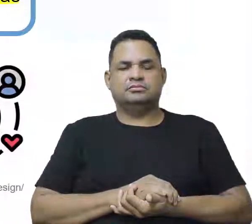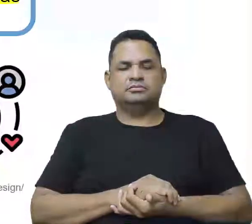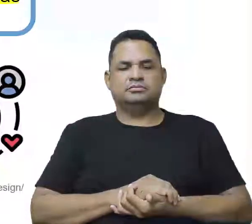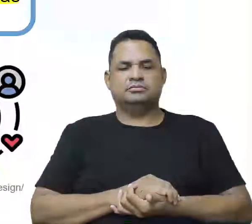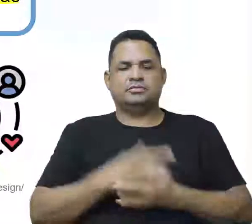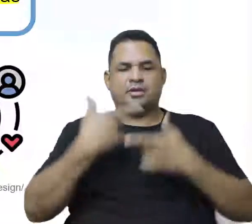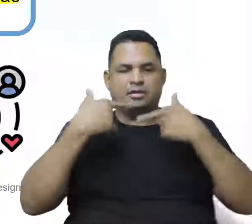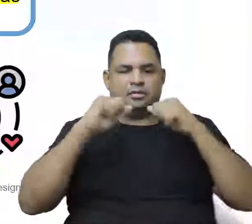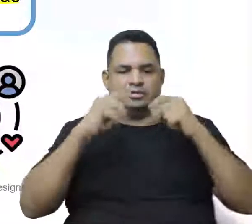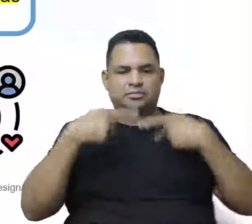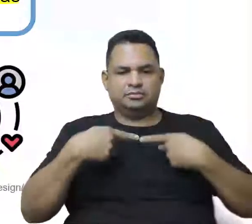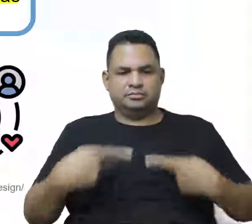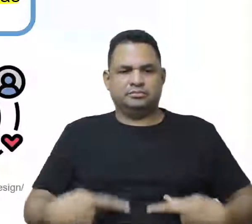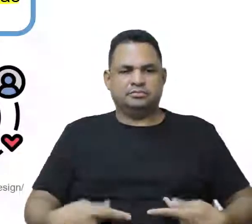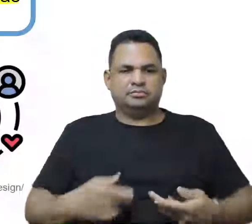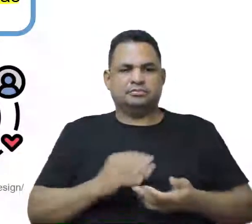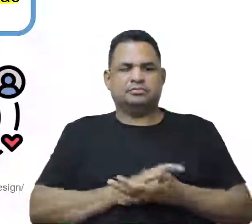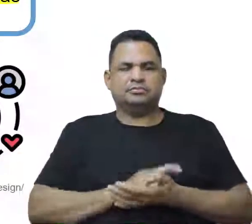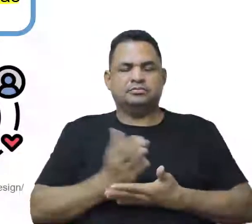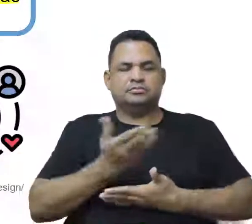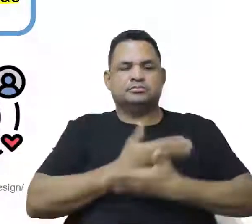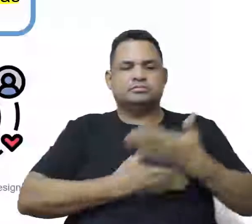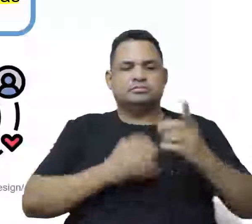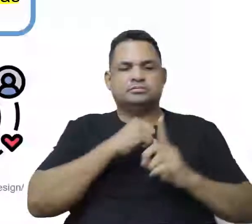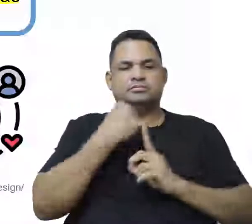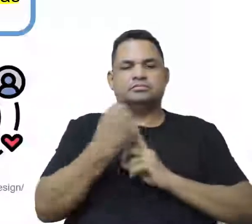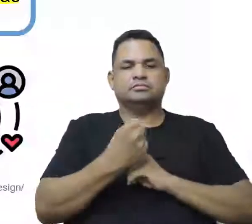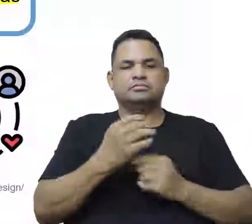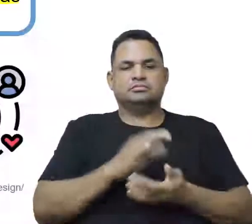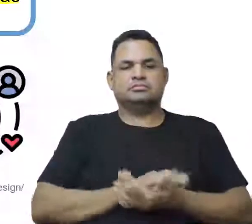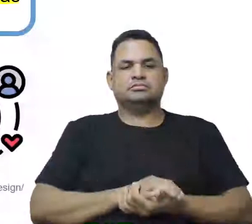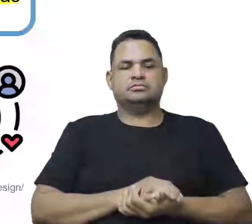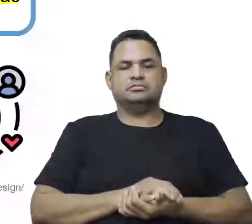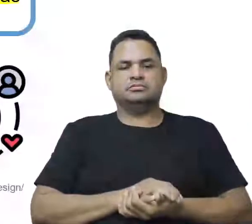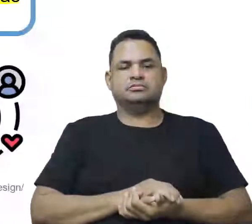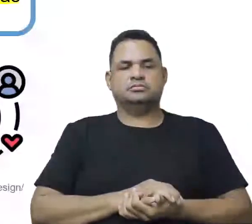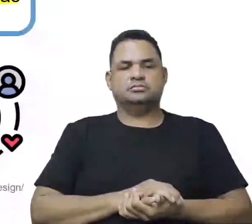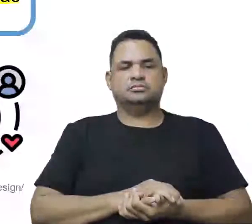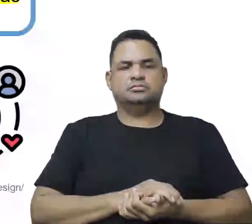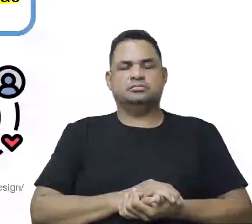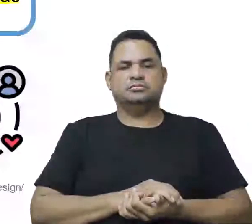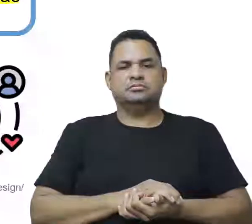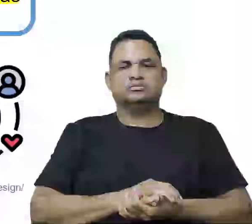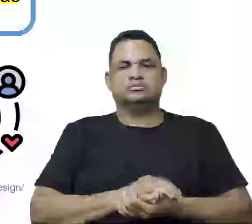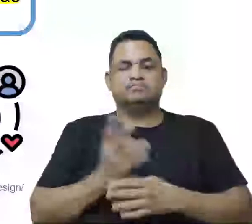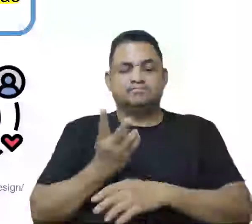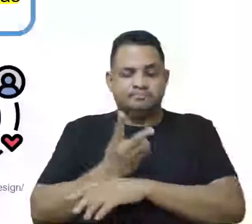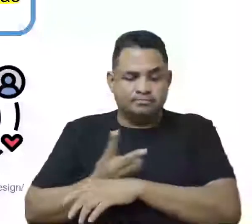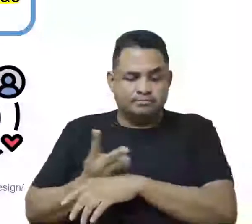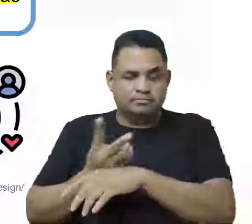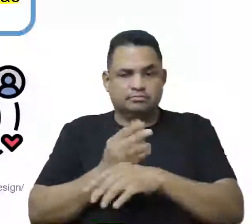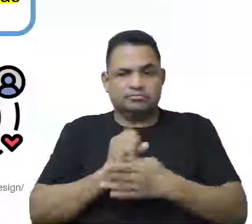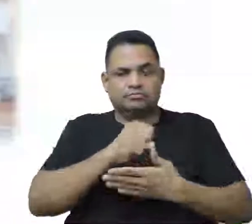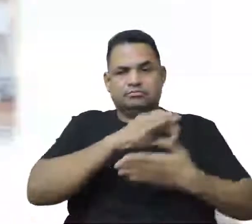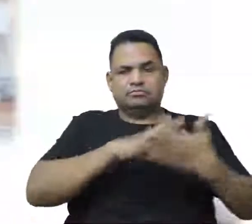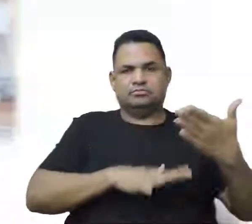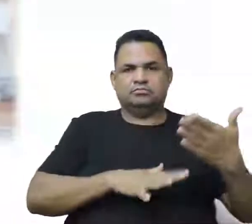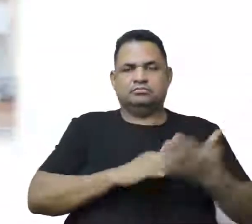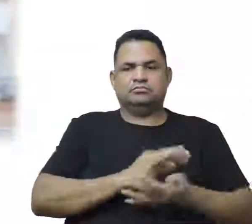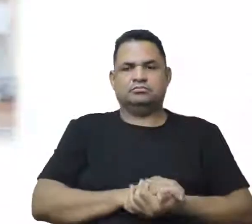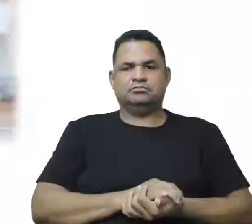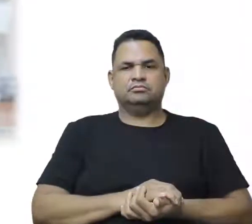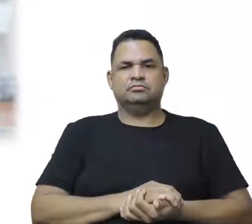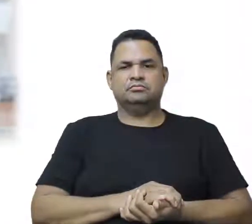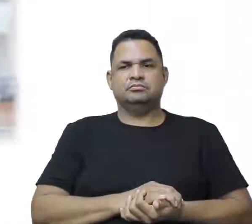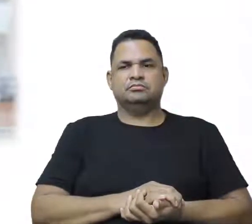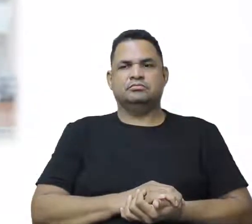linguagem corporal como meio de interação social, outra palavra-chave. Então, eu vou buscar isso nas questões.